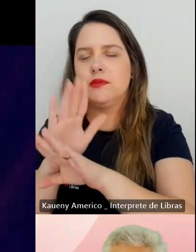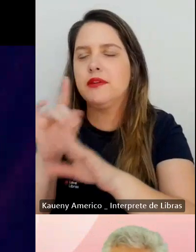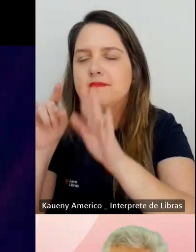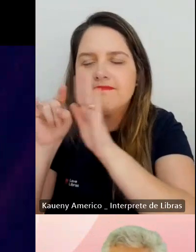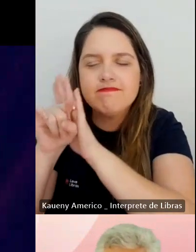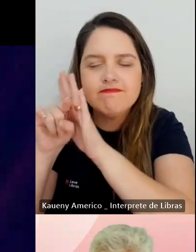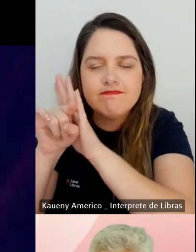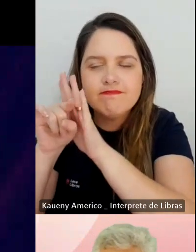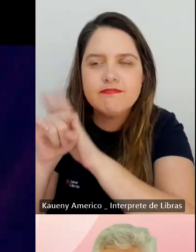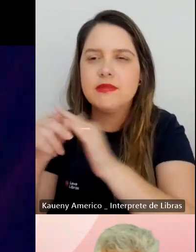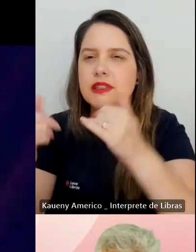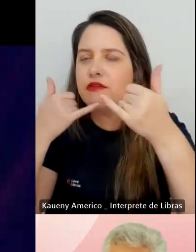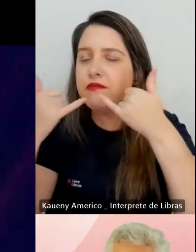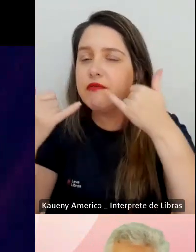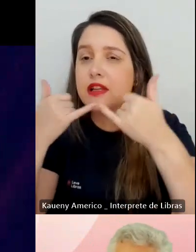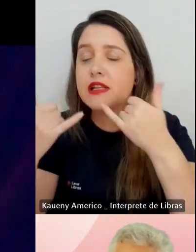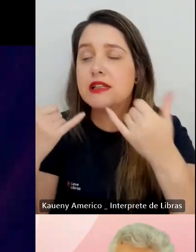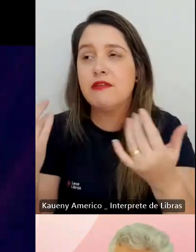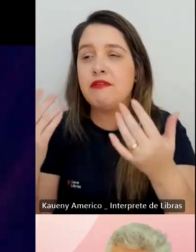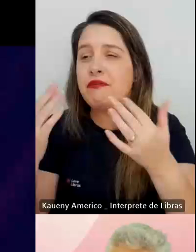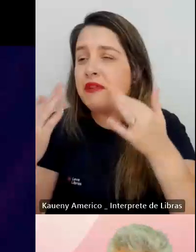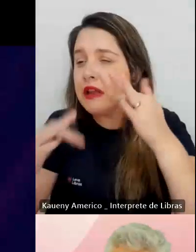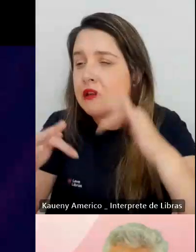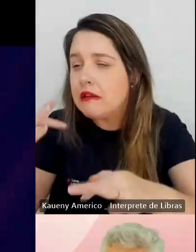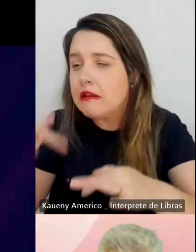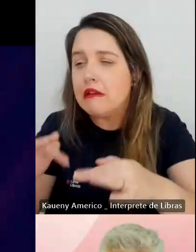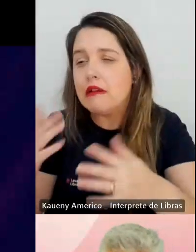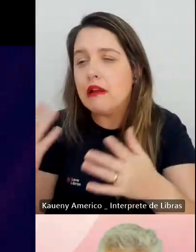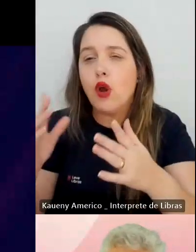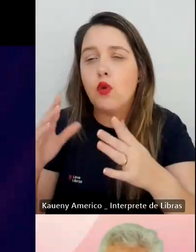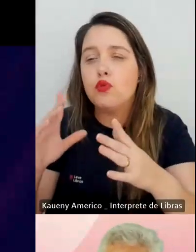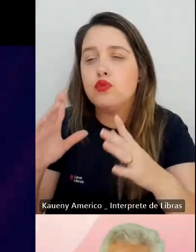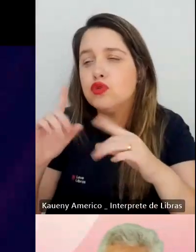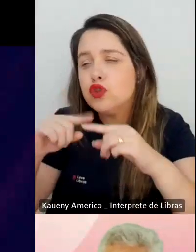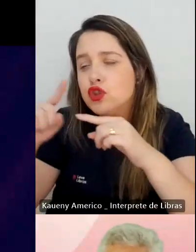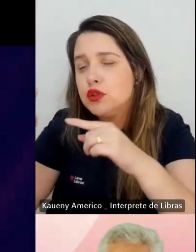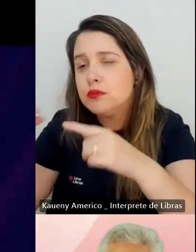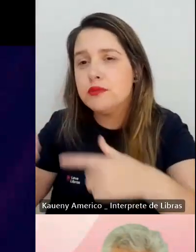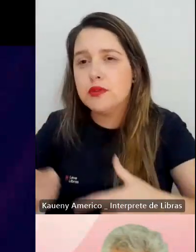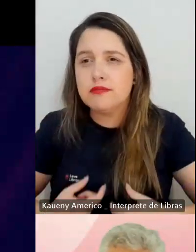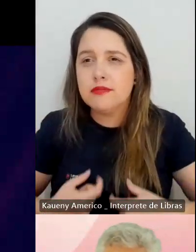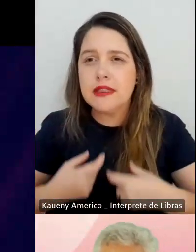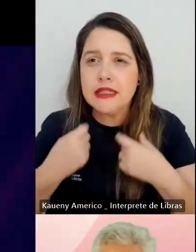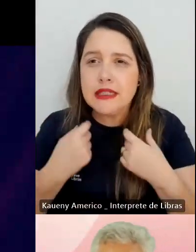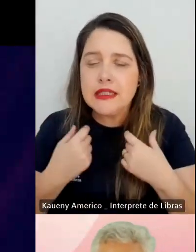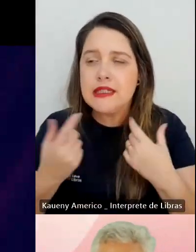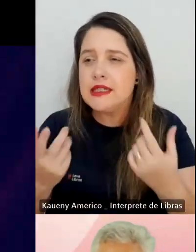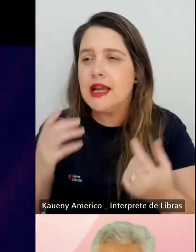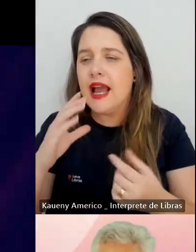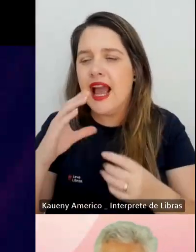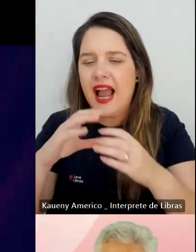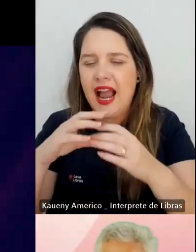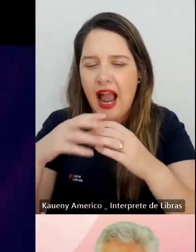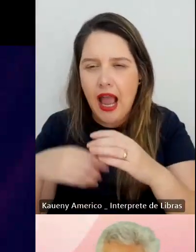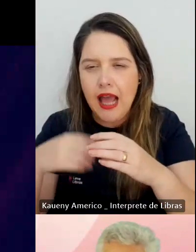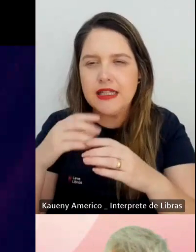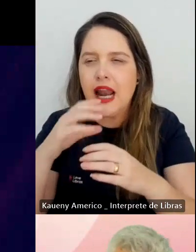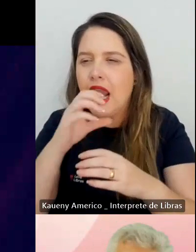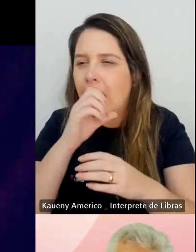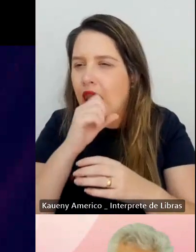de crostas, feridas, aqui entra aquele tipo de câncer que parece, entre aspas, a casca de laranja. Então,